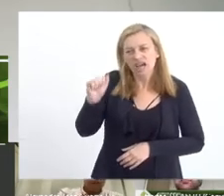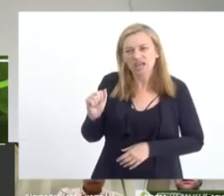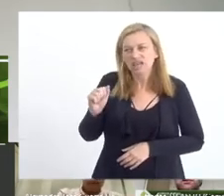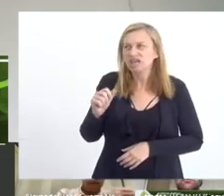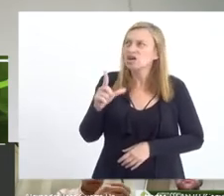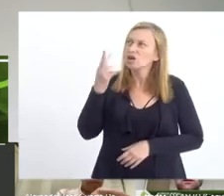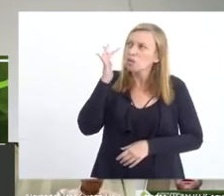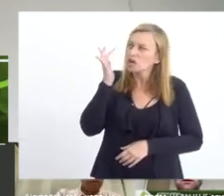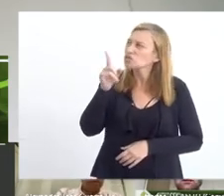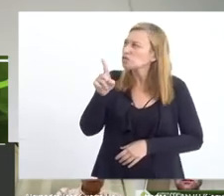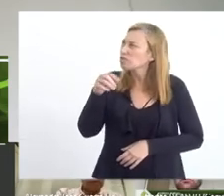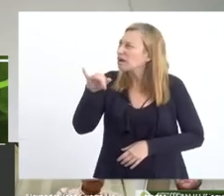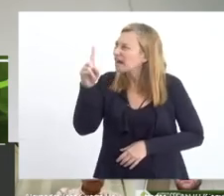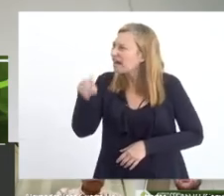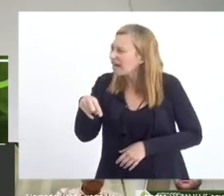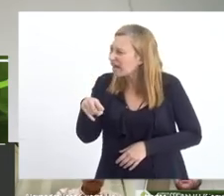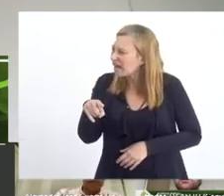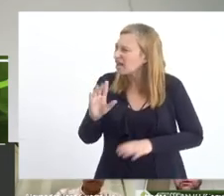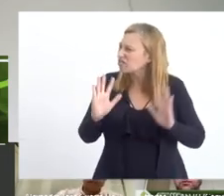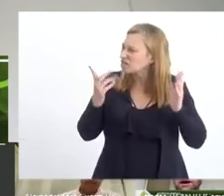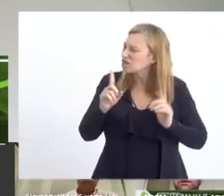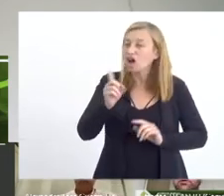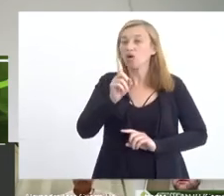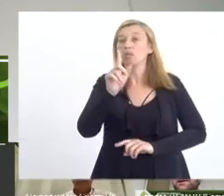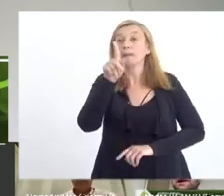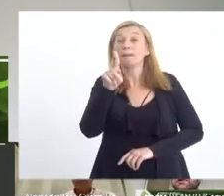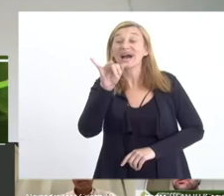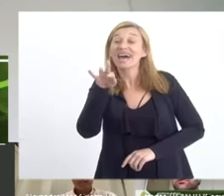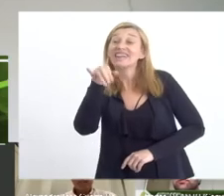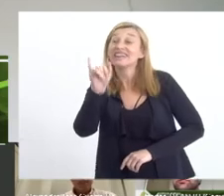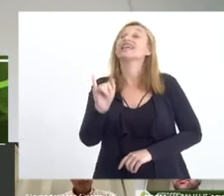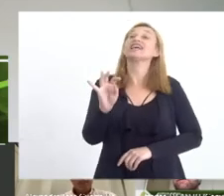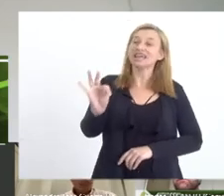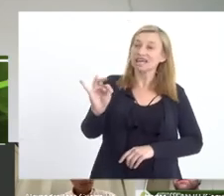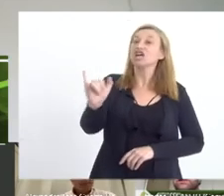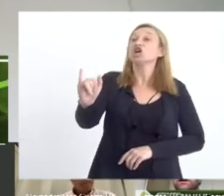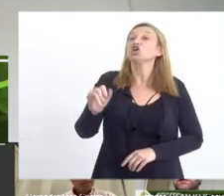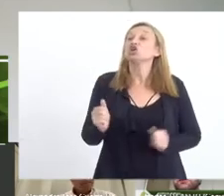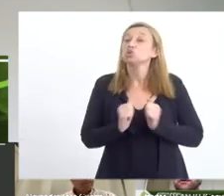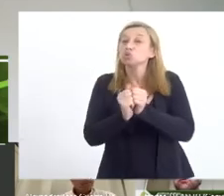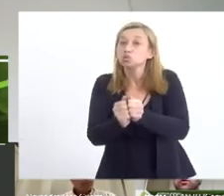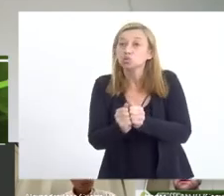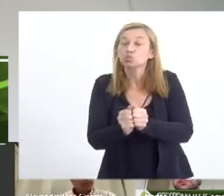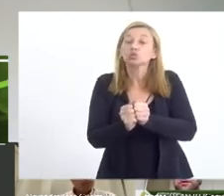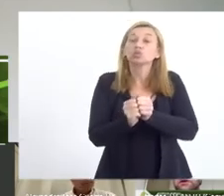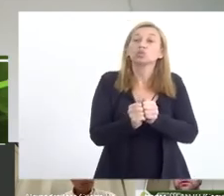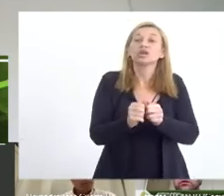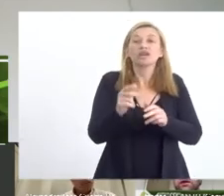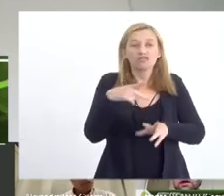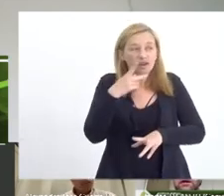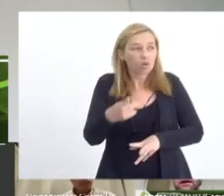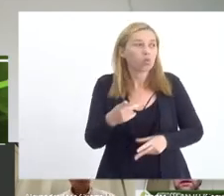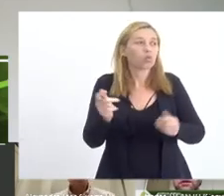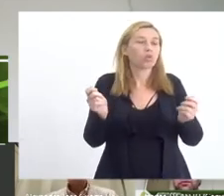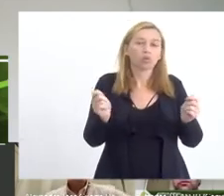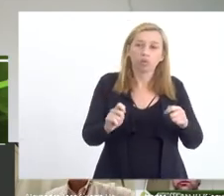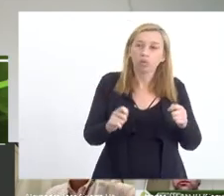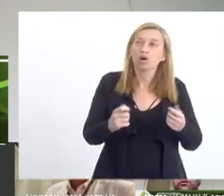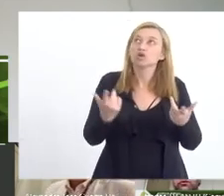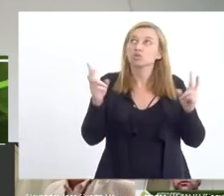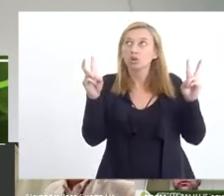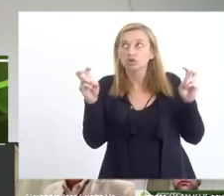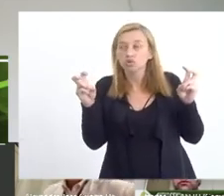Macaé, se não me engano. Não, em Paraty. Eu e o Marcos estamos em Paraty juntos. E ele explanou essa posição da